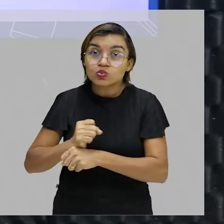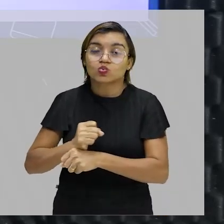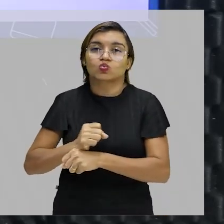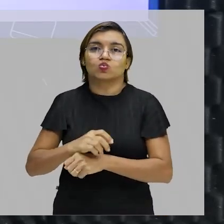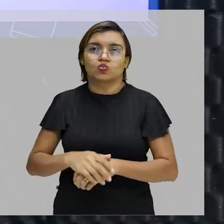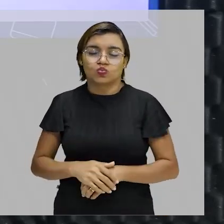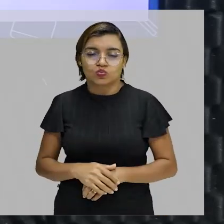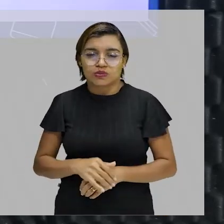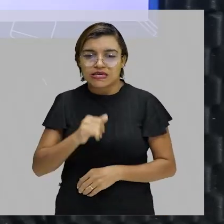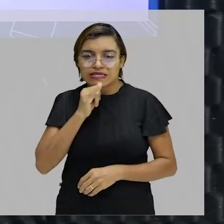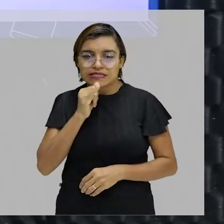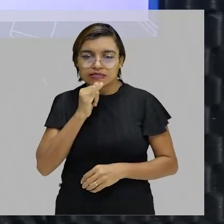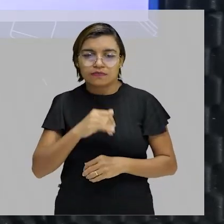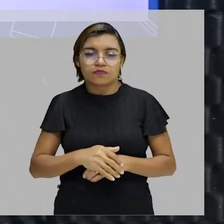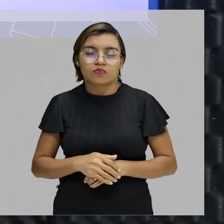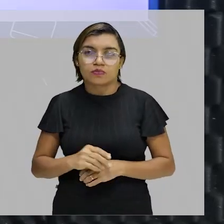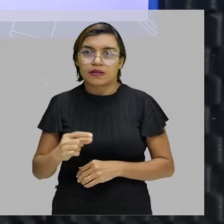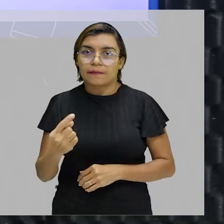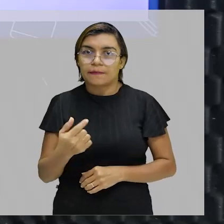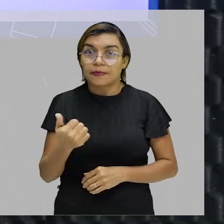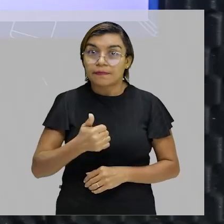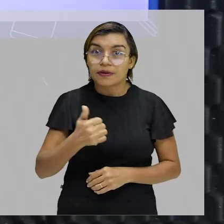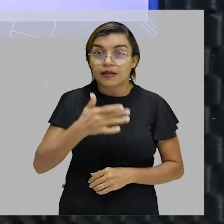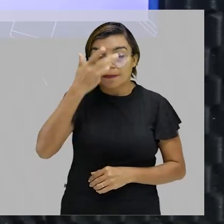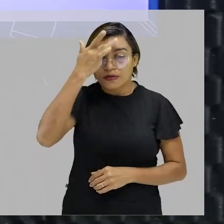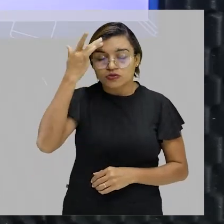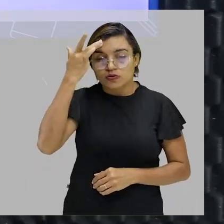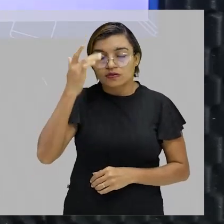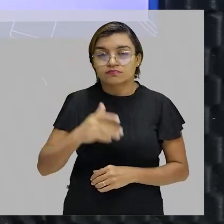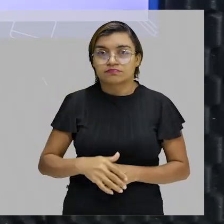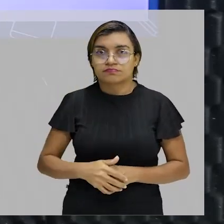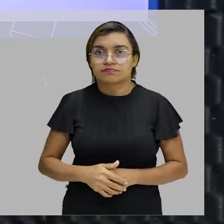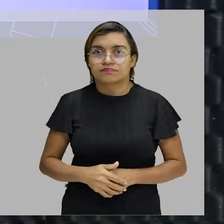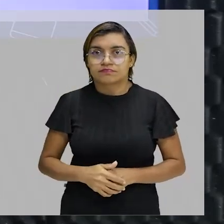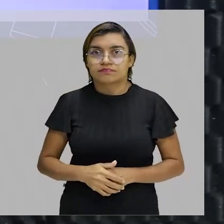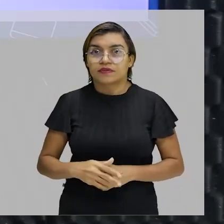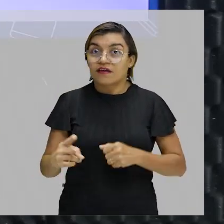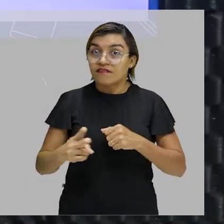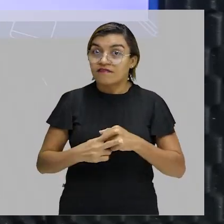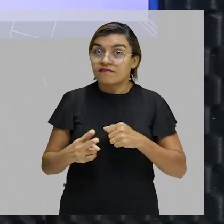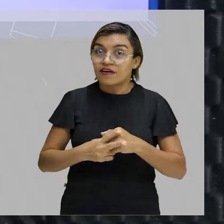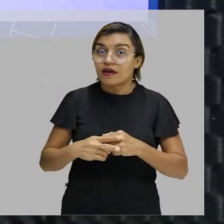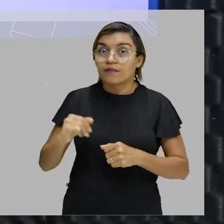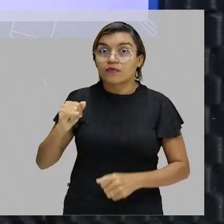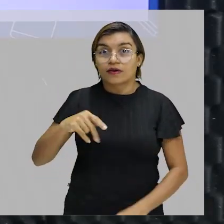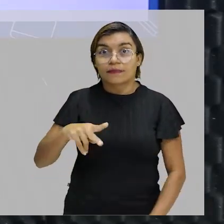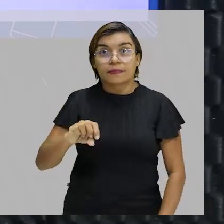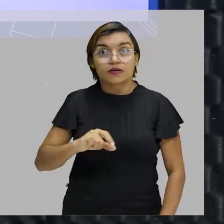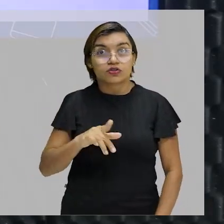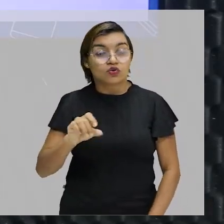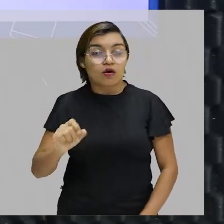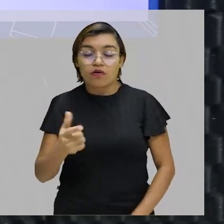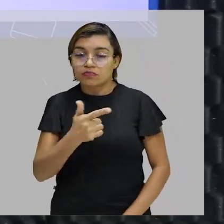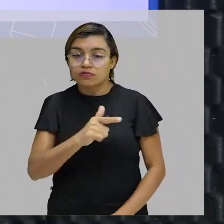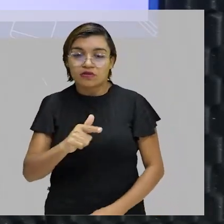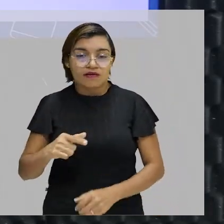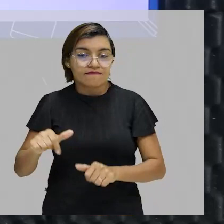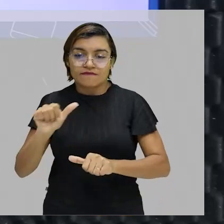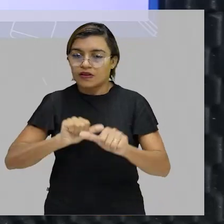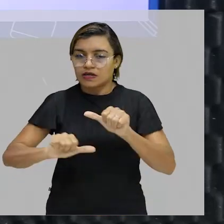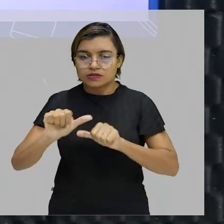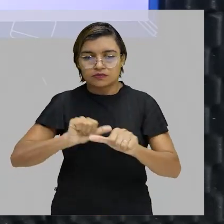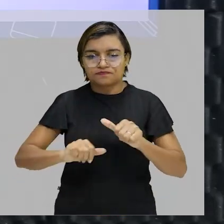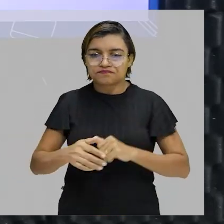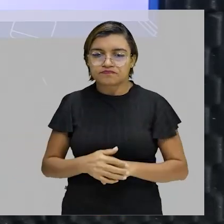na terceira pessoa do singular, porque ele é impessoal. Verbos impessoais não têm outra flexão, apenas na terceira do singular. Ó. Já